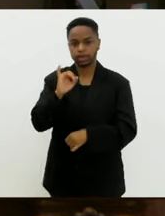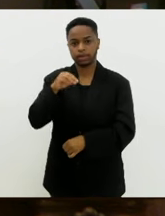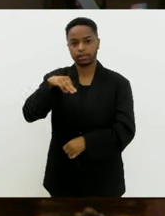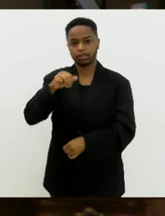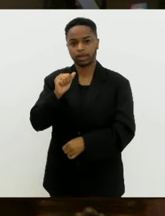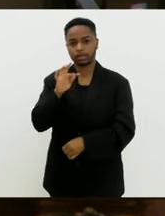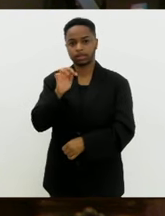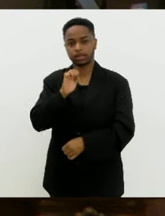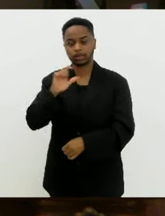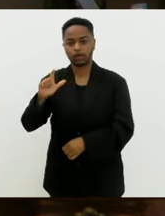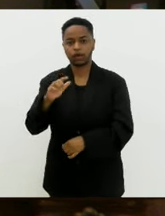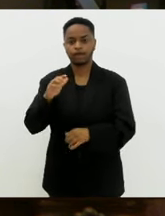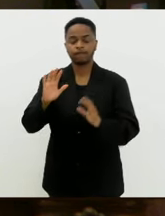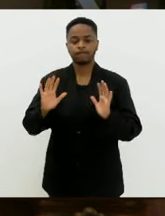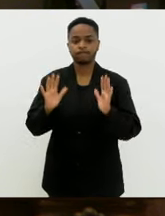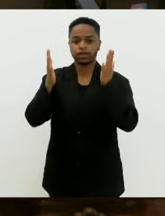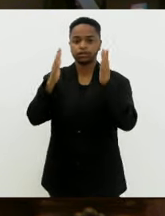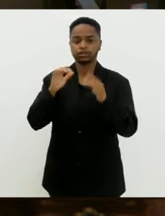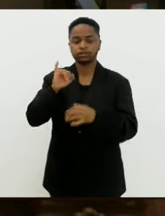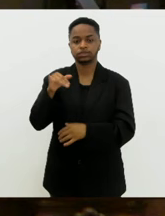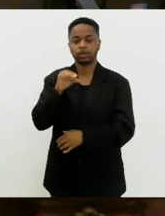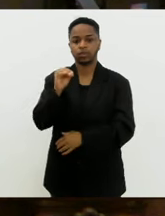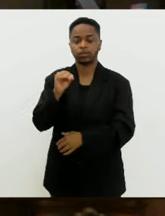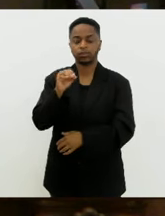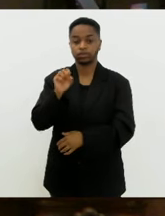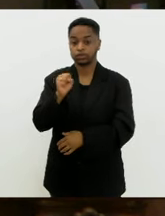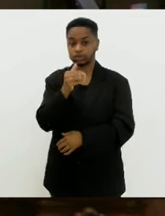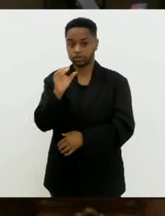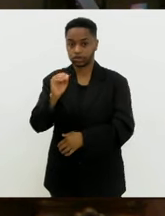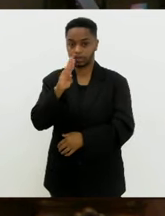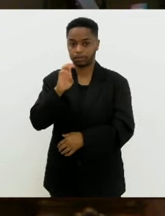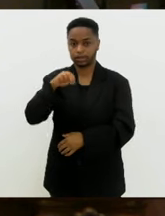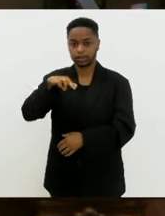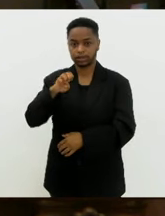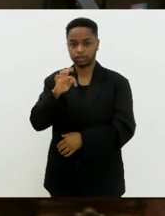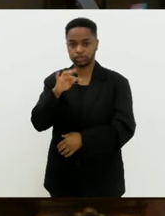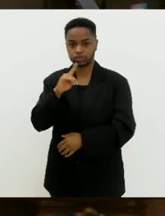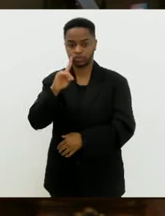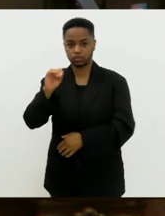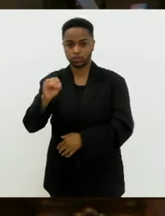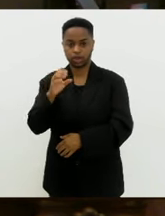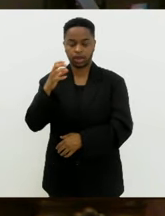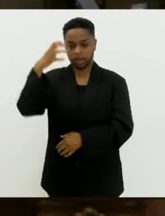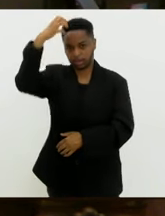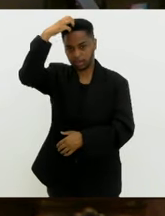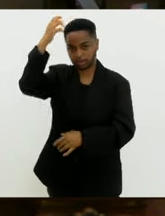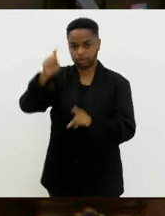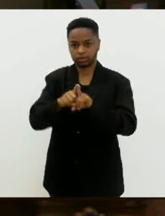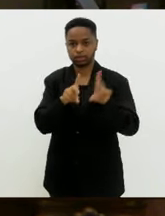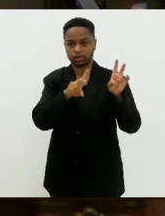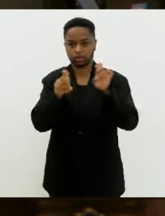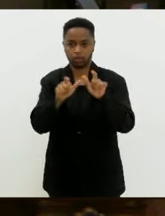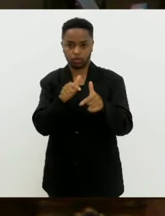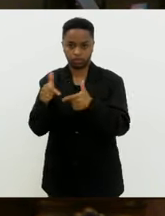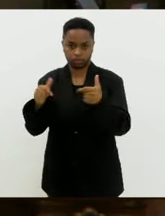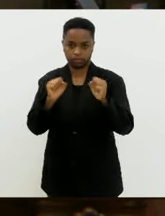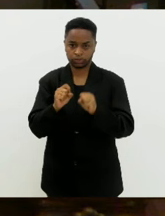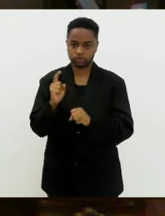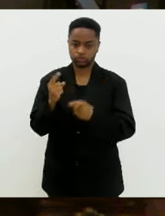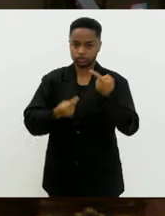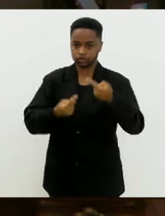a festa de São Benedito em Angra dos Reis e dá outras providências. Em discussão. Deputada